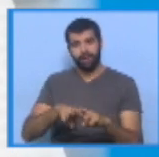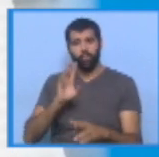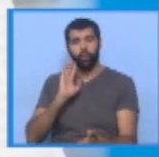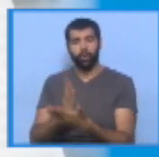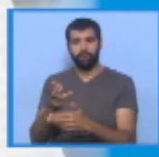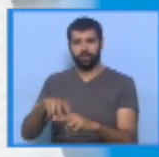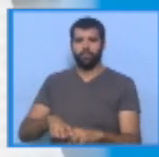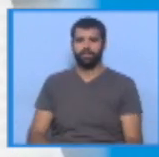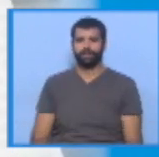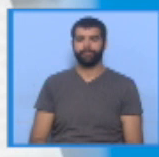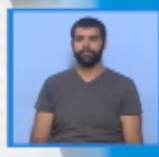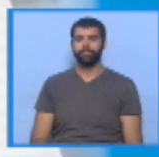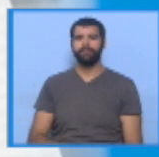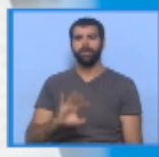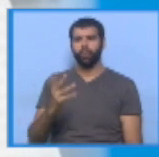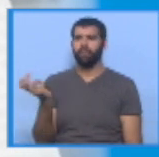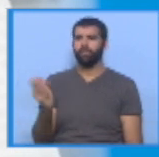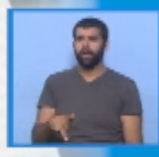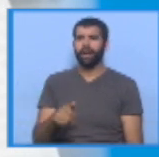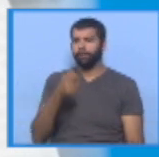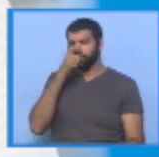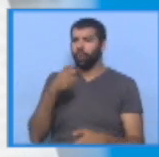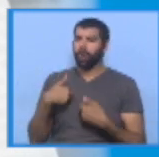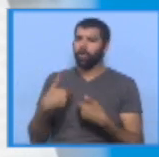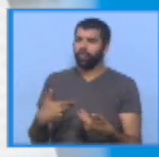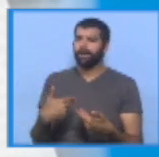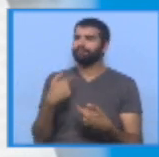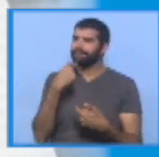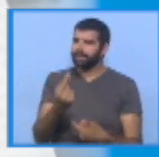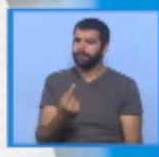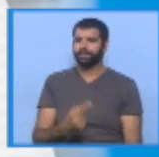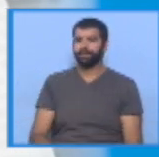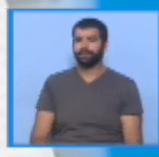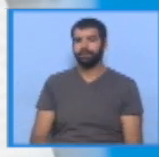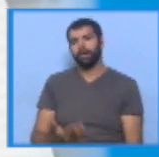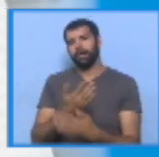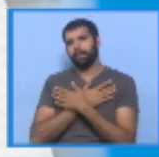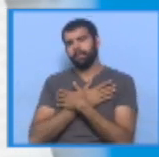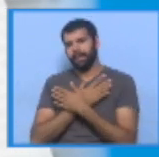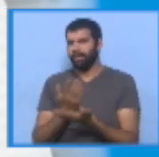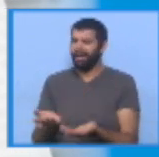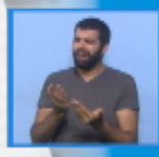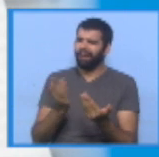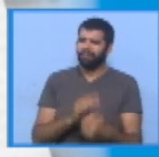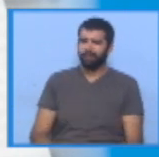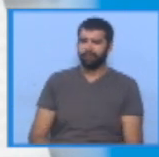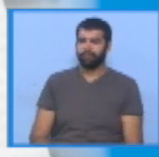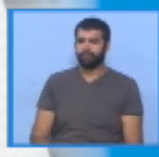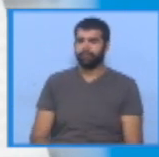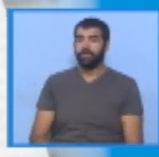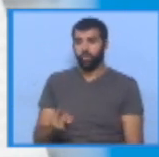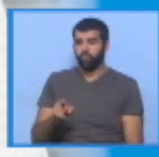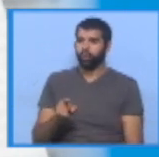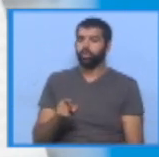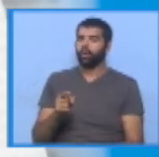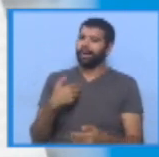último lugar. E quando vier aquele que te convidou, dirá: amigo, sobe mais para cima.